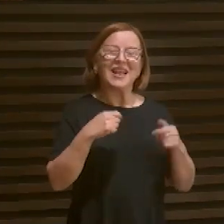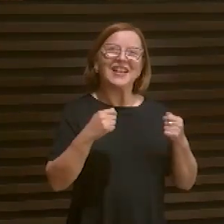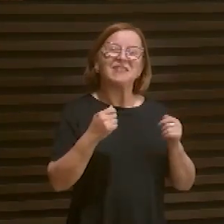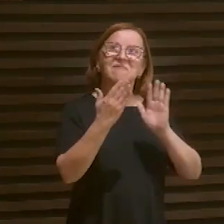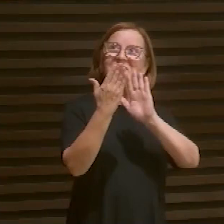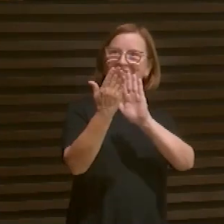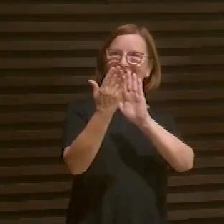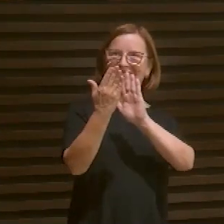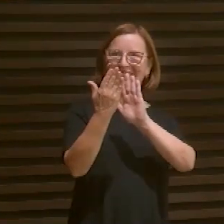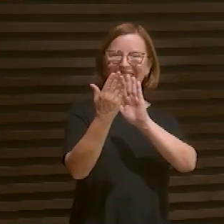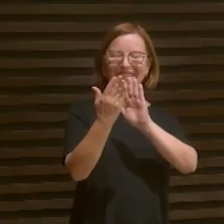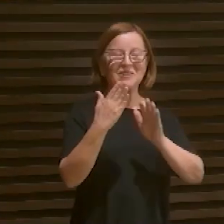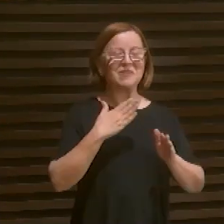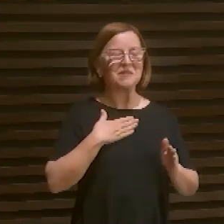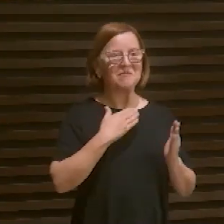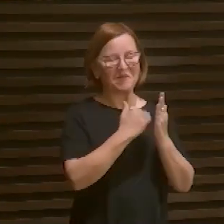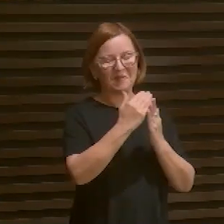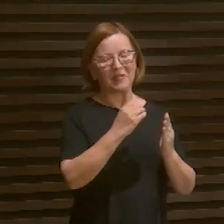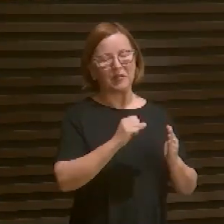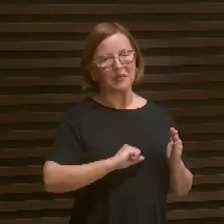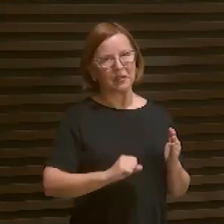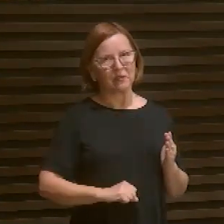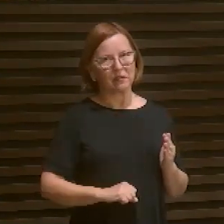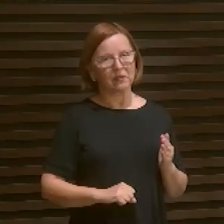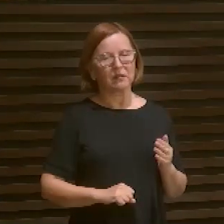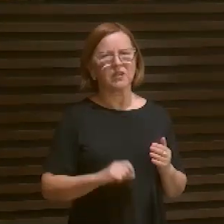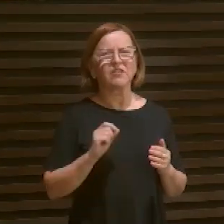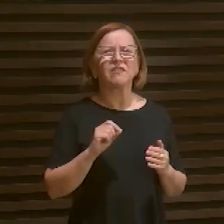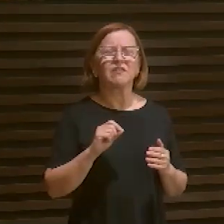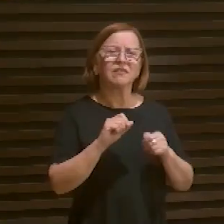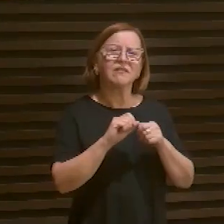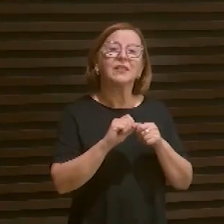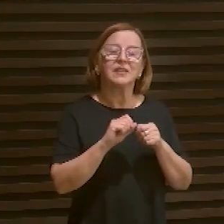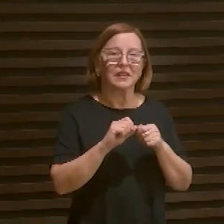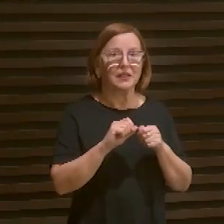que eu vou apresentar? A confissão. Que confissão? Das Escrituras.